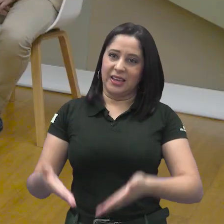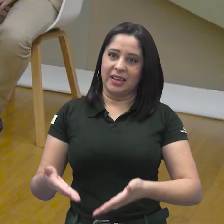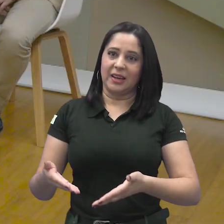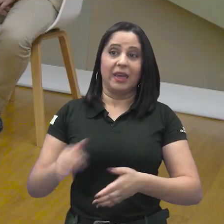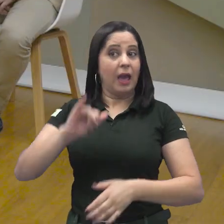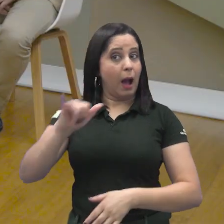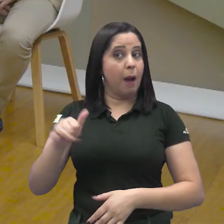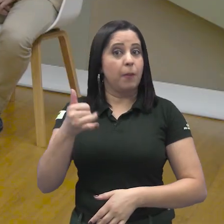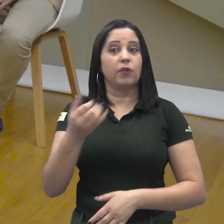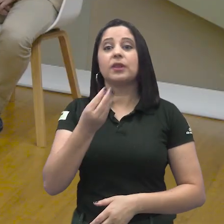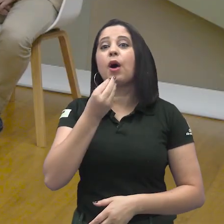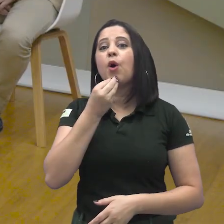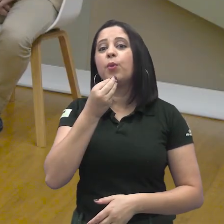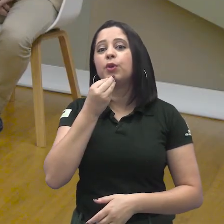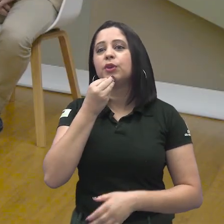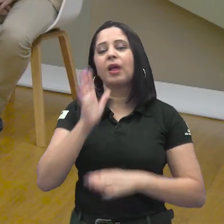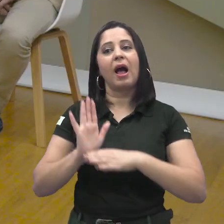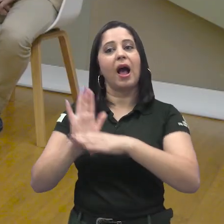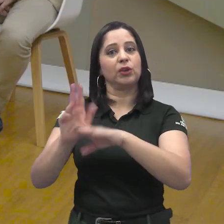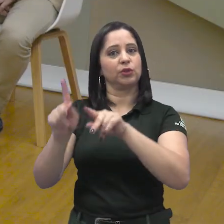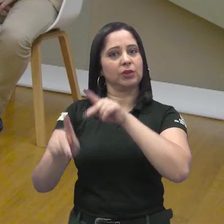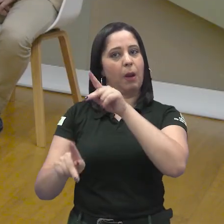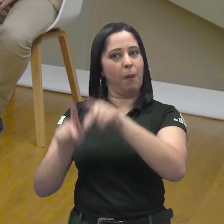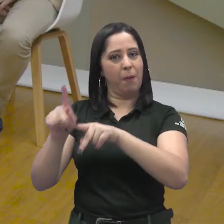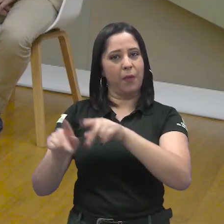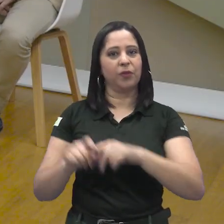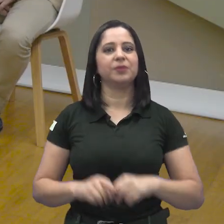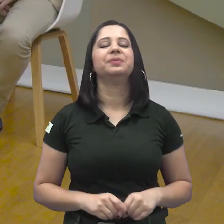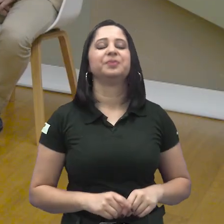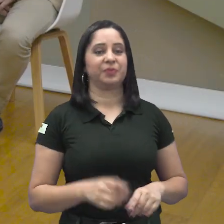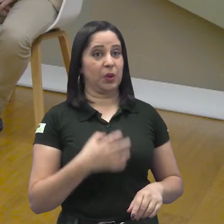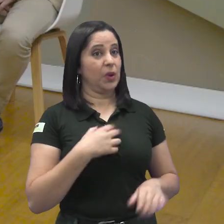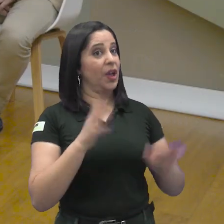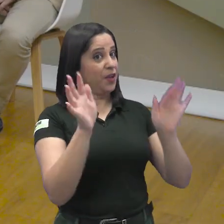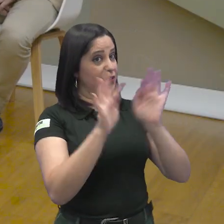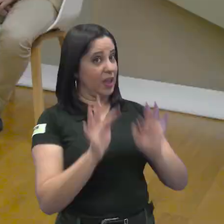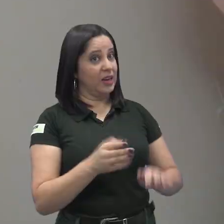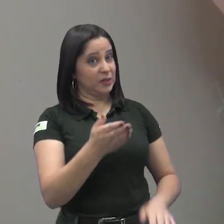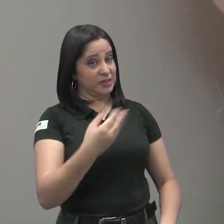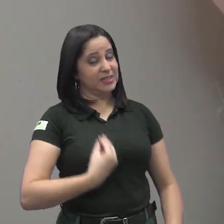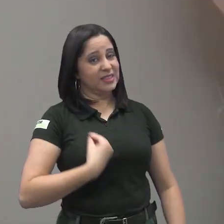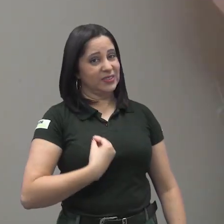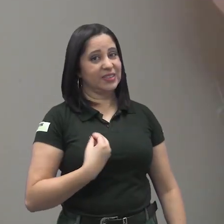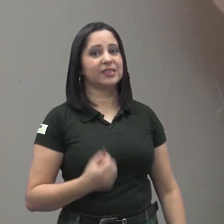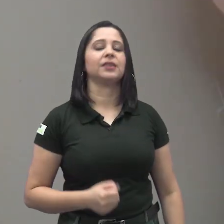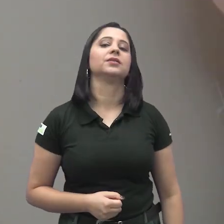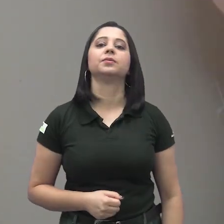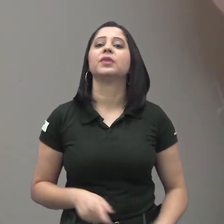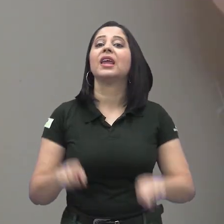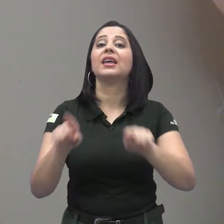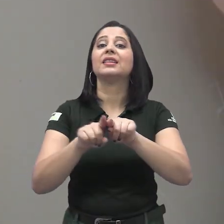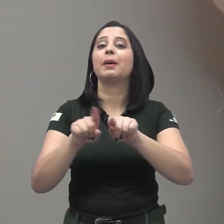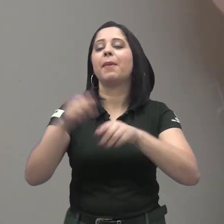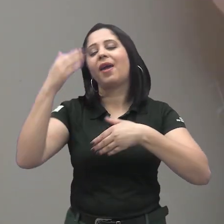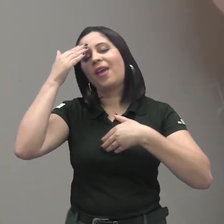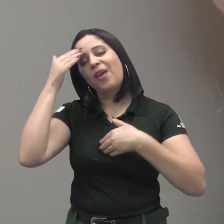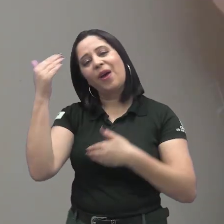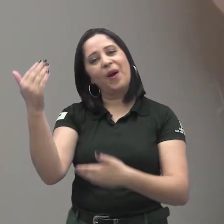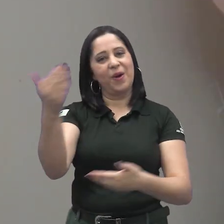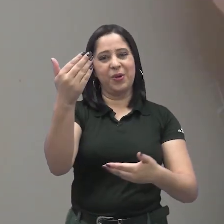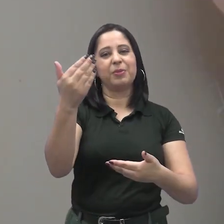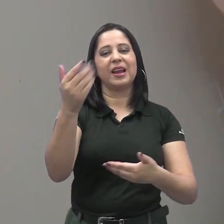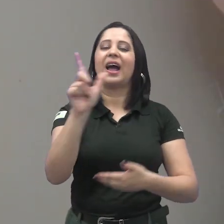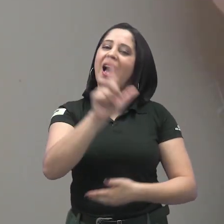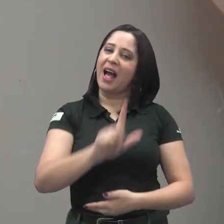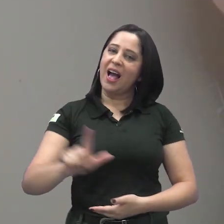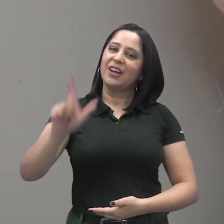poder aproveitar essa oportunidade para ajudar a população. Nós ficamos muito felizes também com a sua presença aqui, viu? Eu agradeço também, não posso